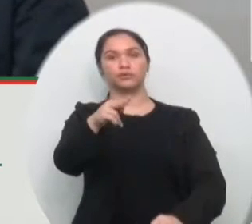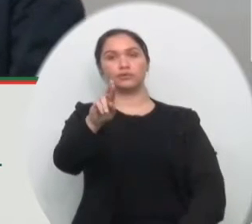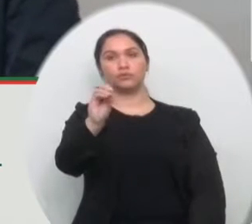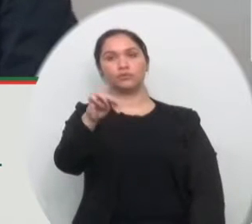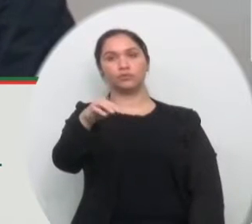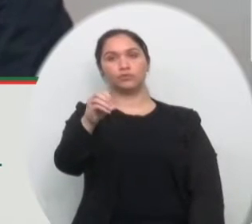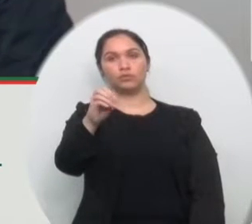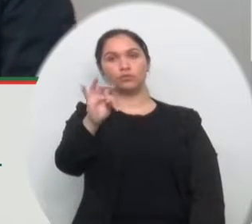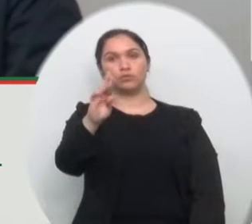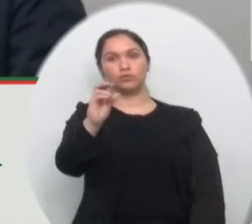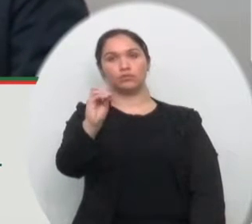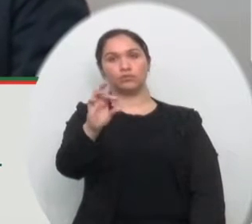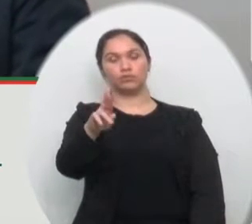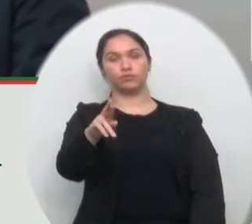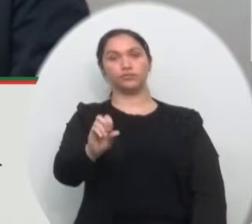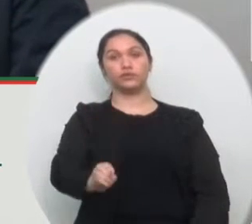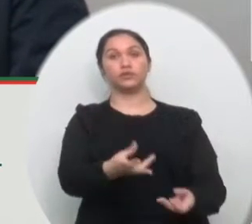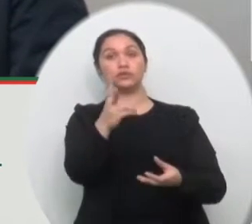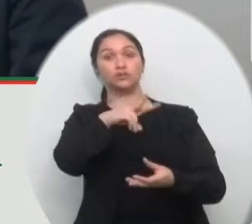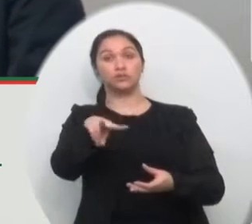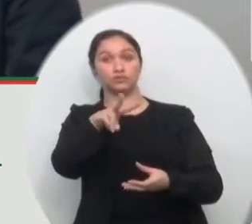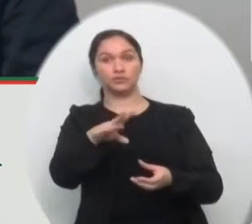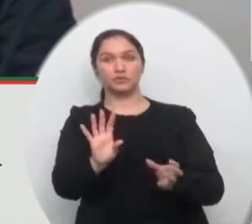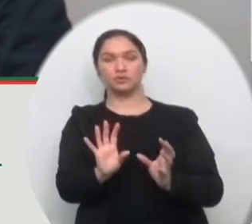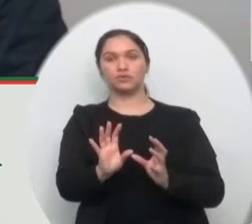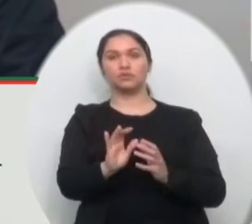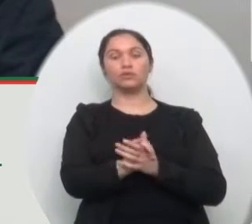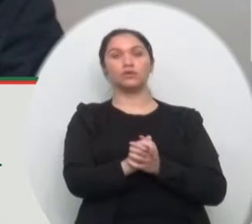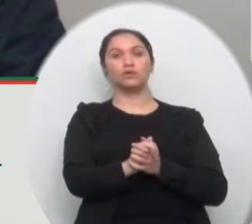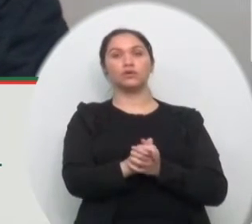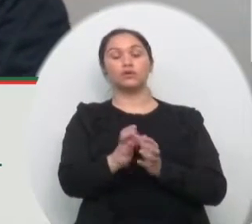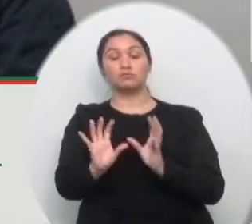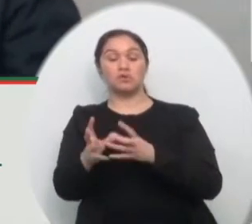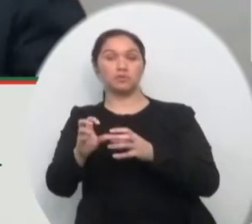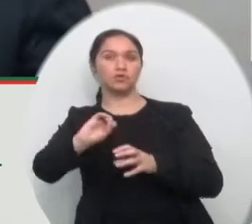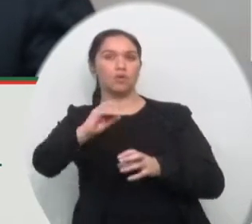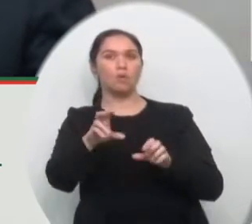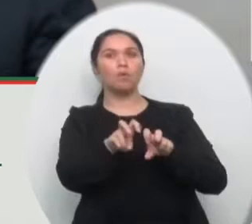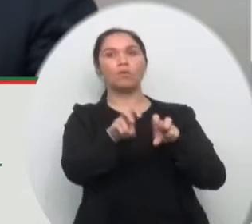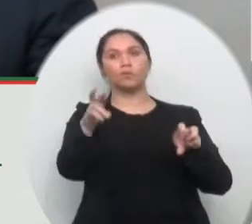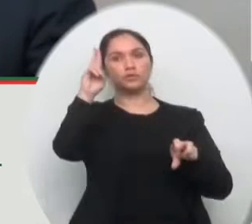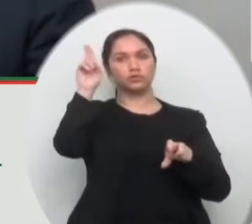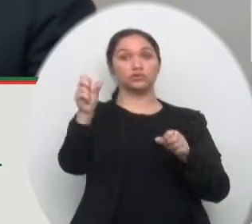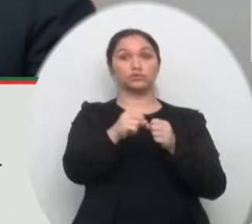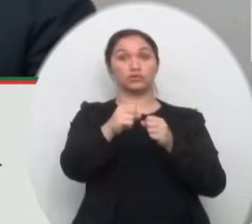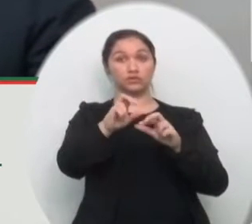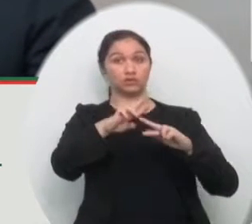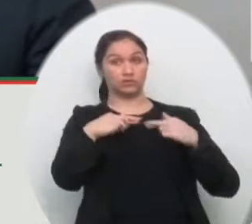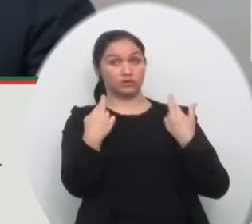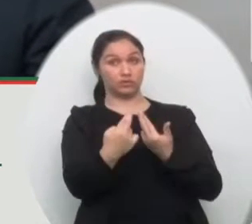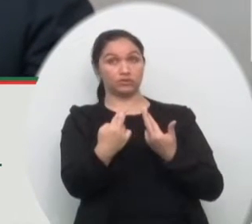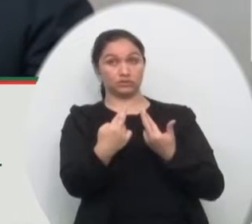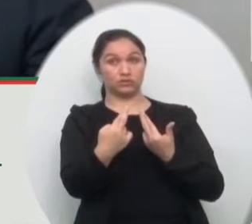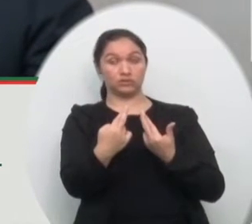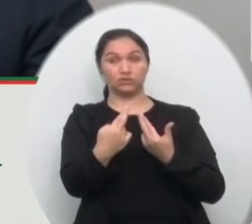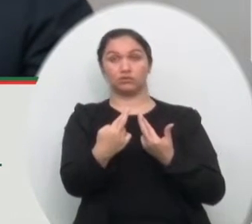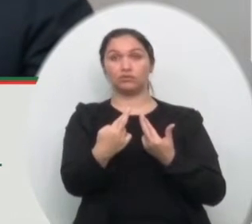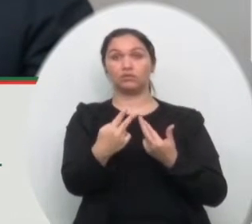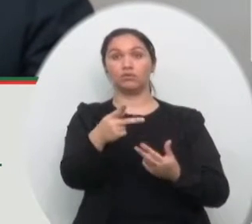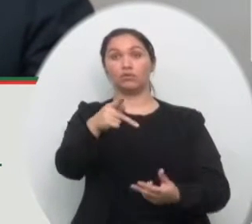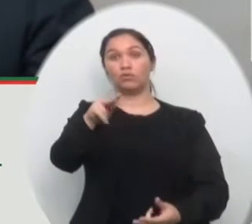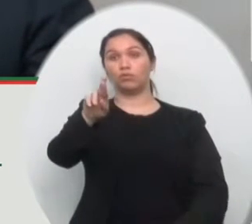vereadores, através da comissão, ou através da mesa diretora, marcar uma reunião com o promotor novo, para ele saber o